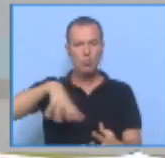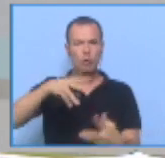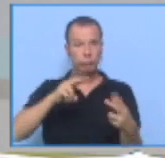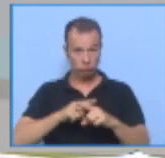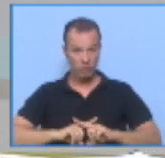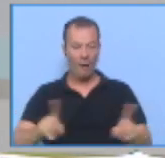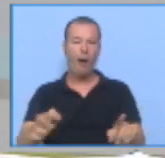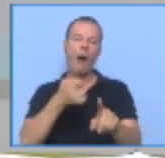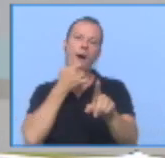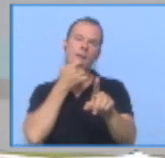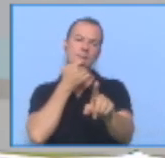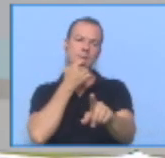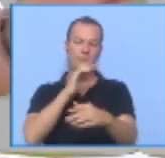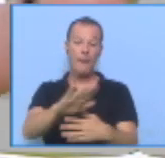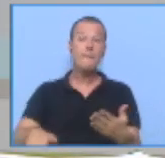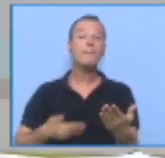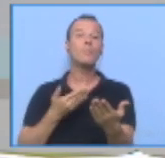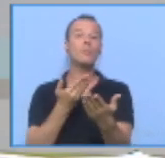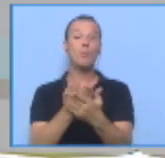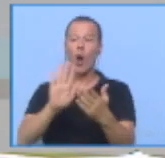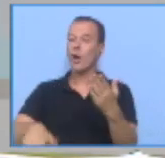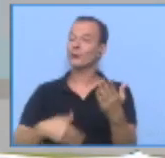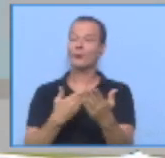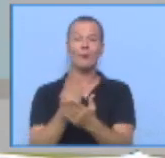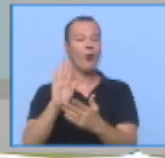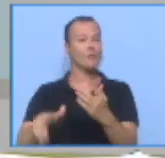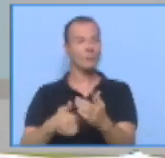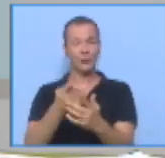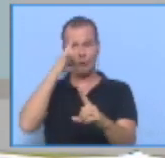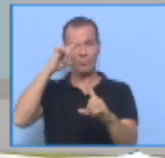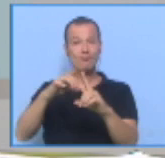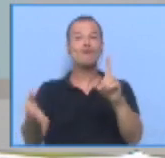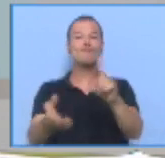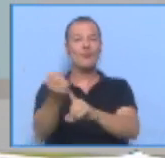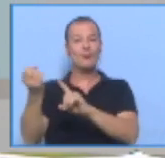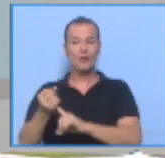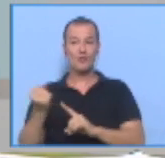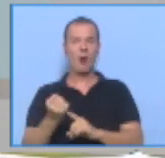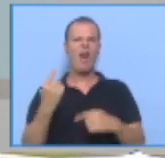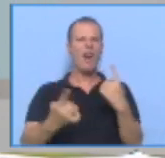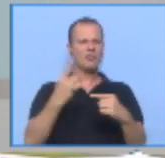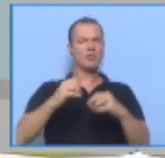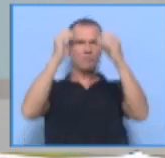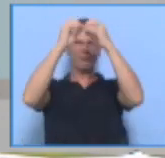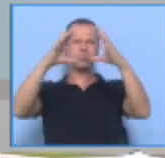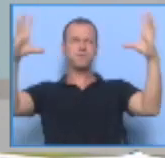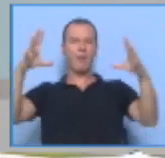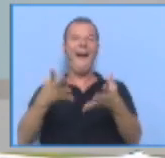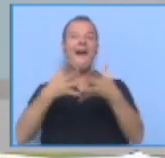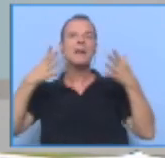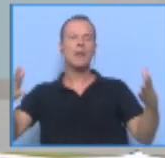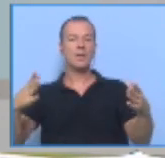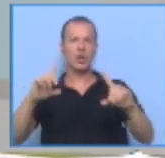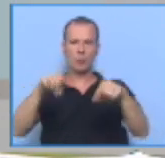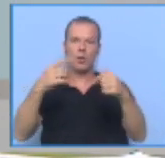temos que ir fazendo essas propostas em tudo o que estiver ao nosso alcance, não é? Às vezes pensamos logo as coisas grandes e elas são tão grandes que nos